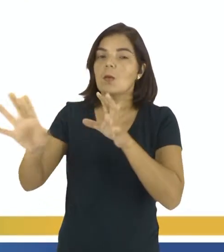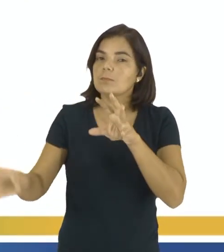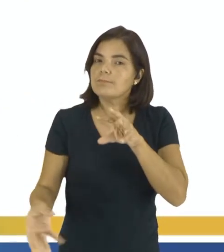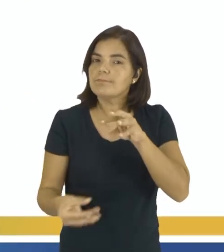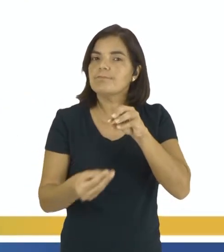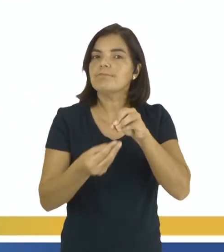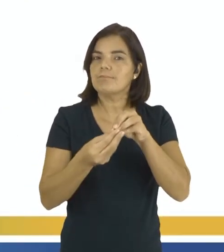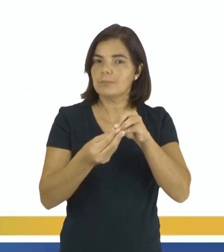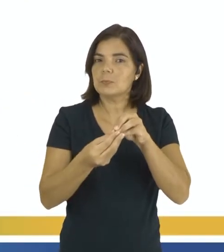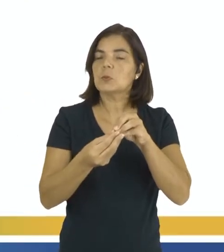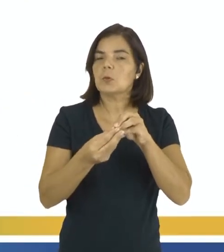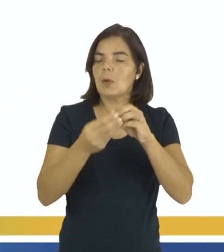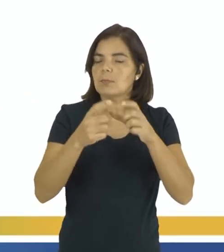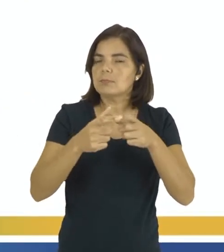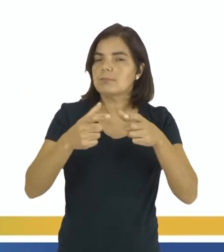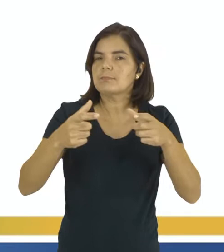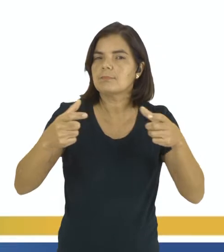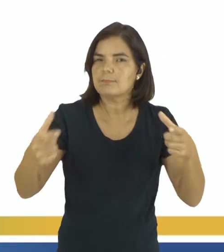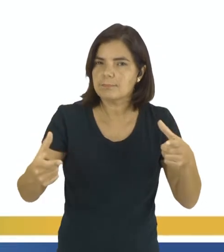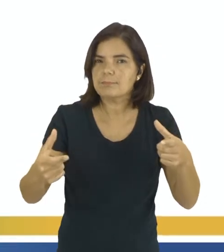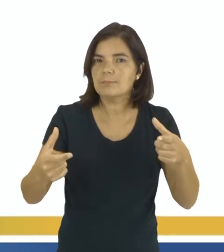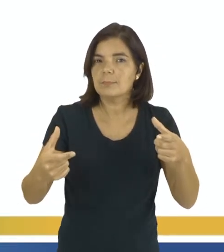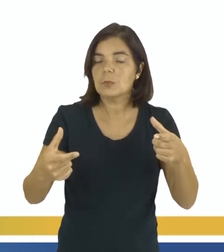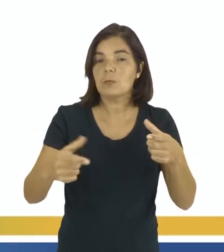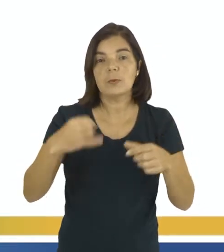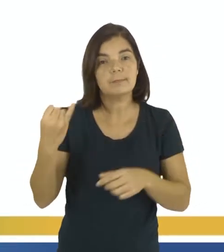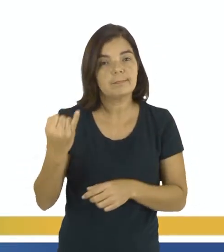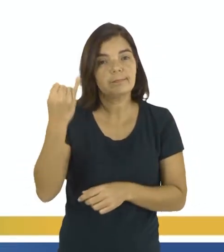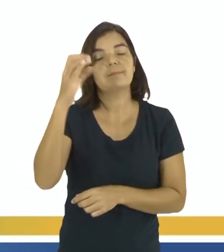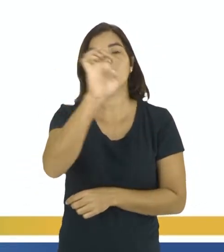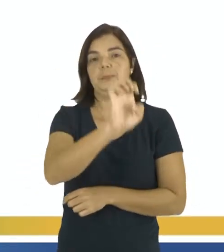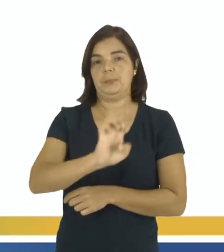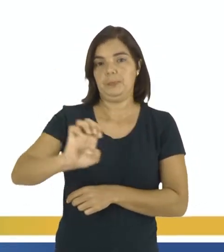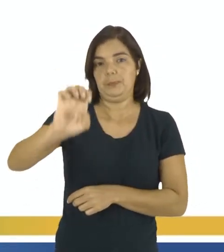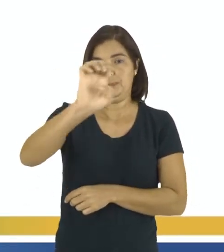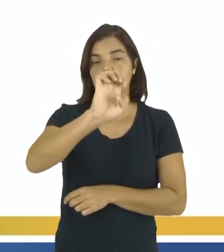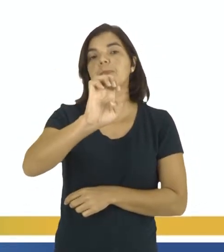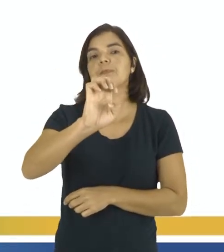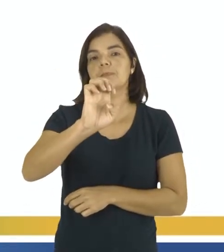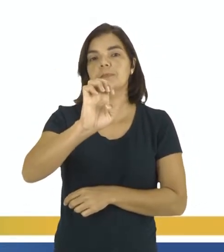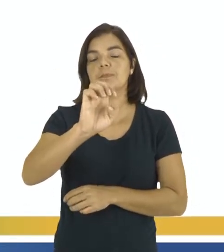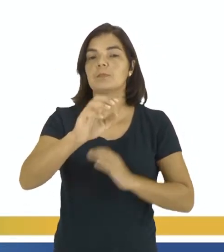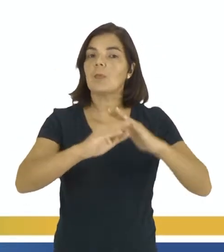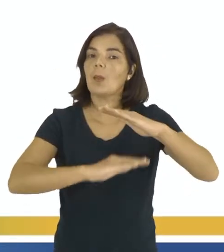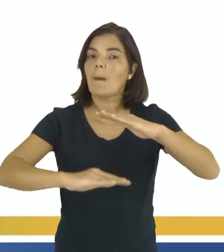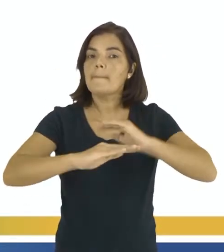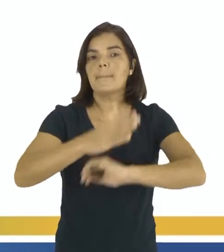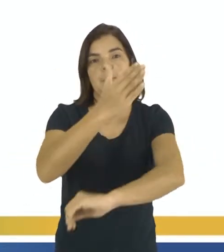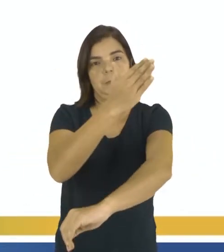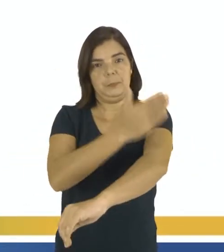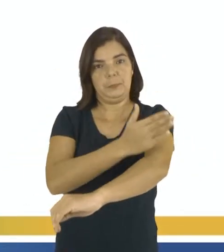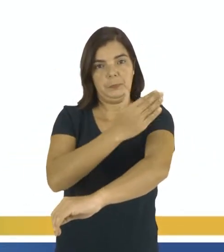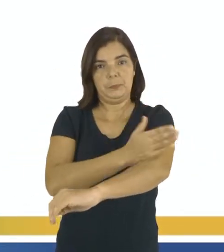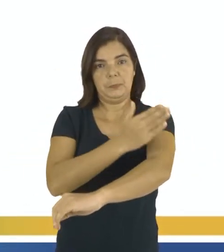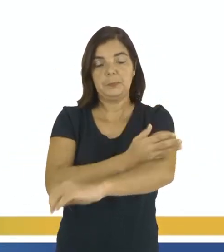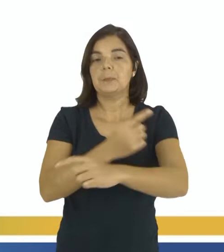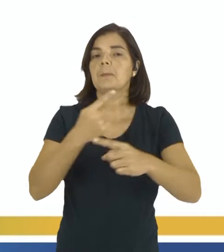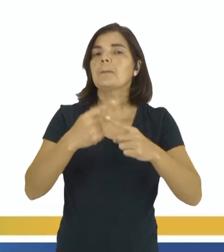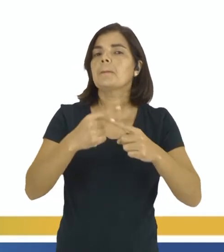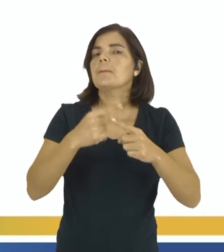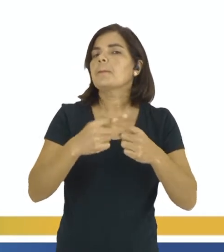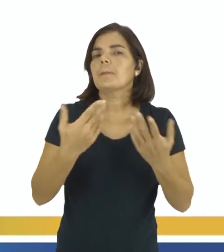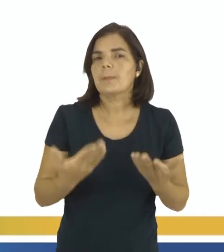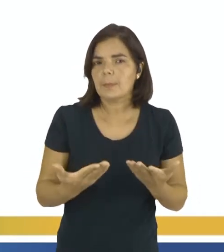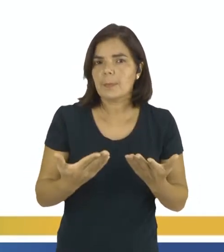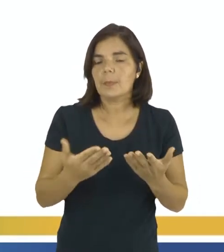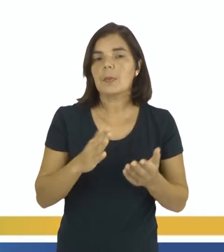no contexto mais amplo que marcou a Europa a partir da Baixa Idade Média. Porque a partir da